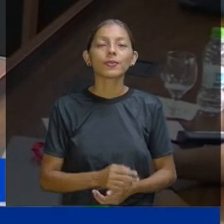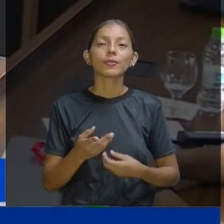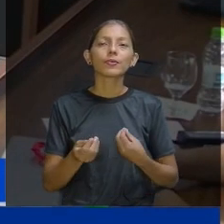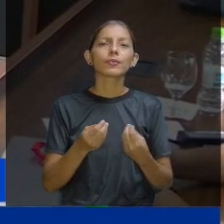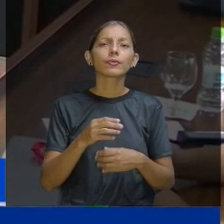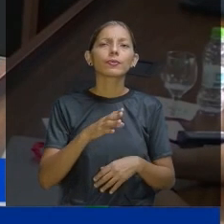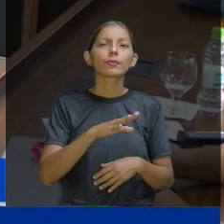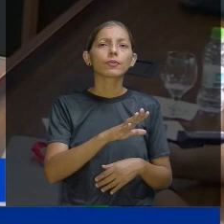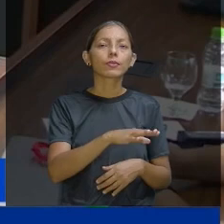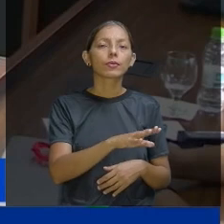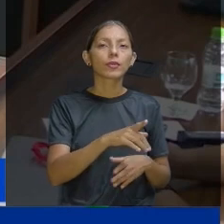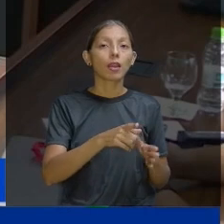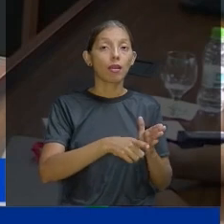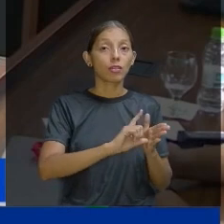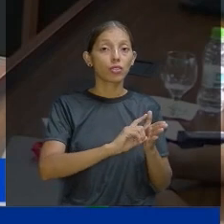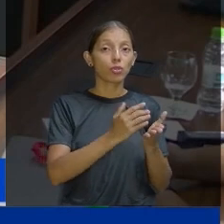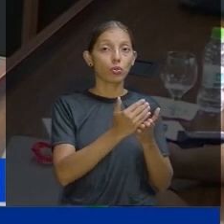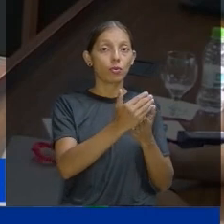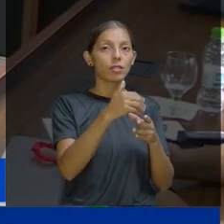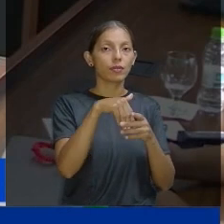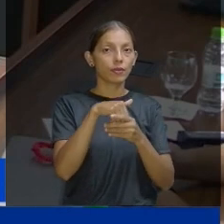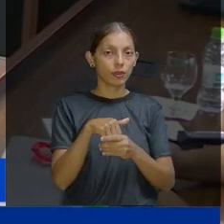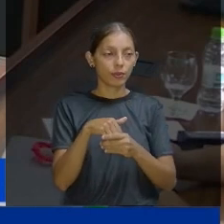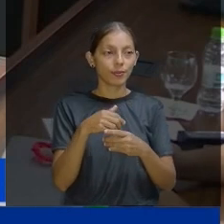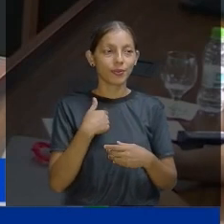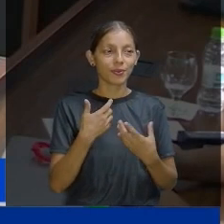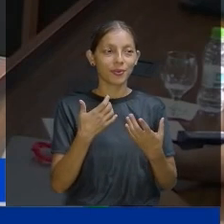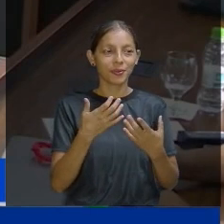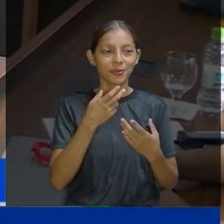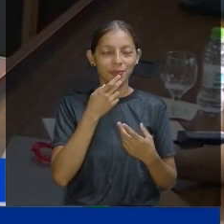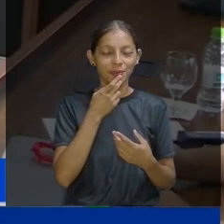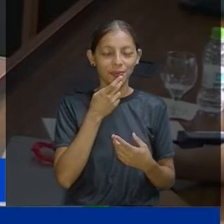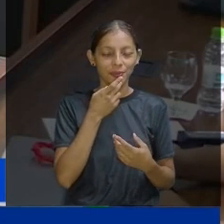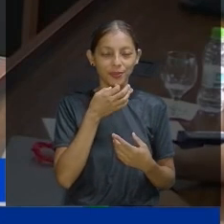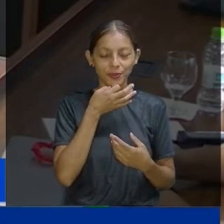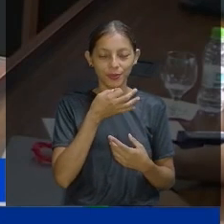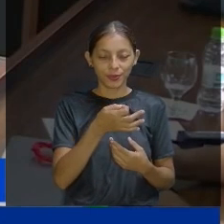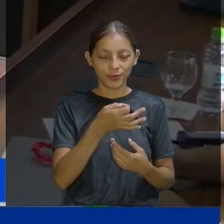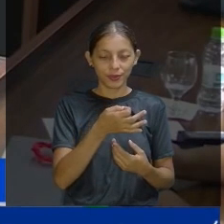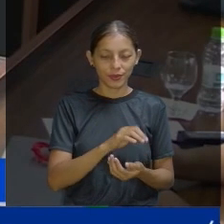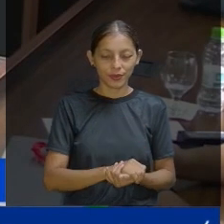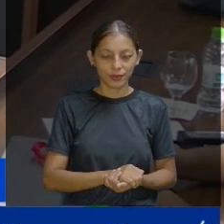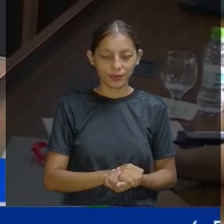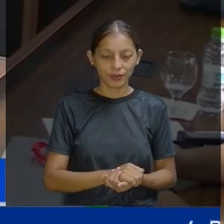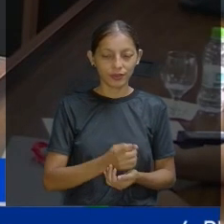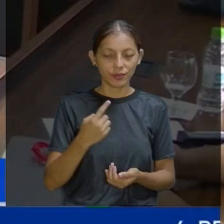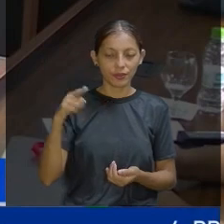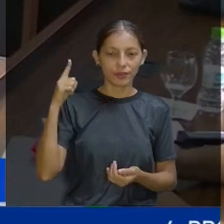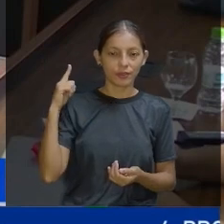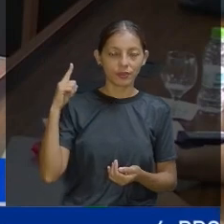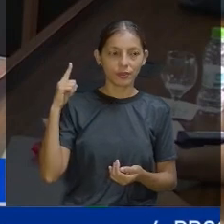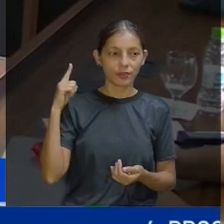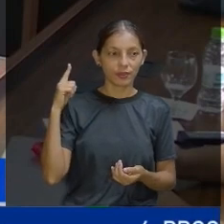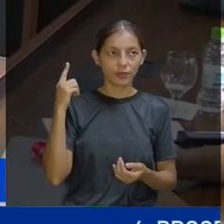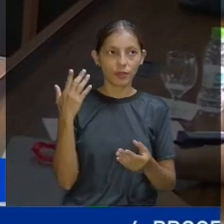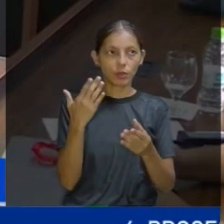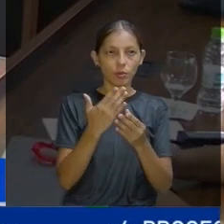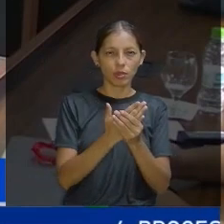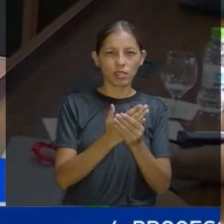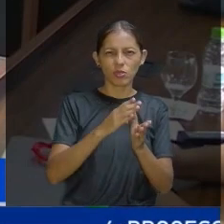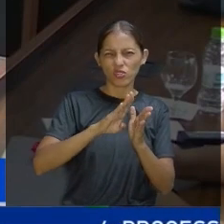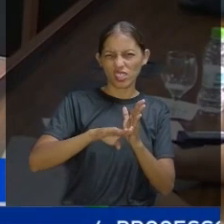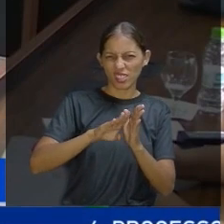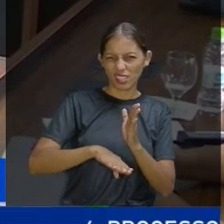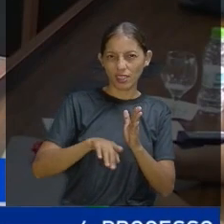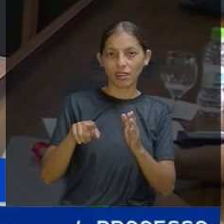fazer uma proposição antes de começarmos a votação. Nós retiramos de pauta aqui um processo para que a doutora Sara tivesse conhecimento e pudesse